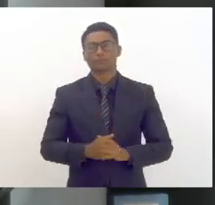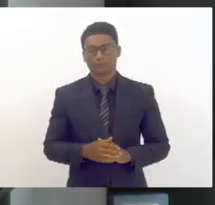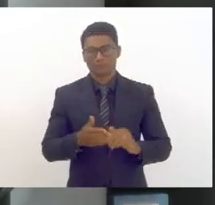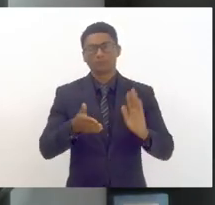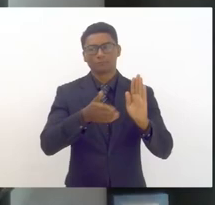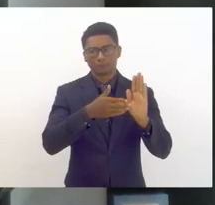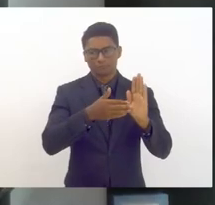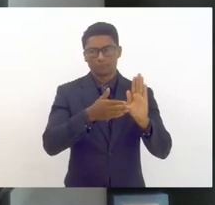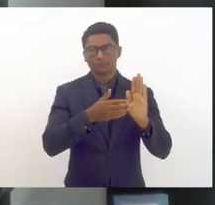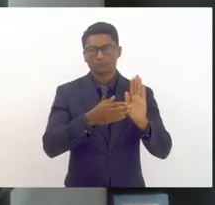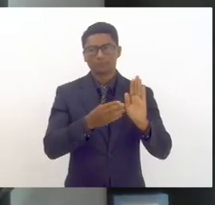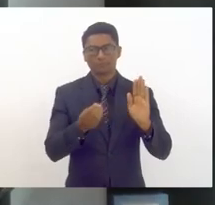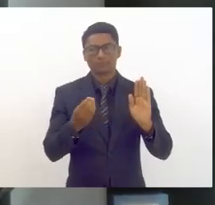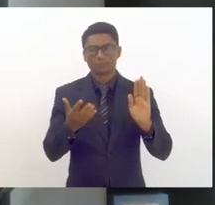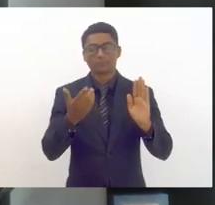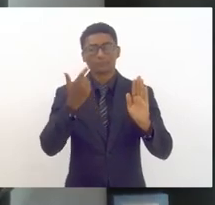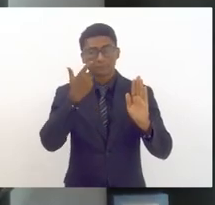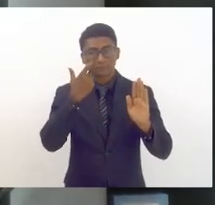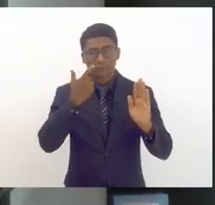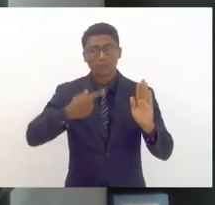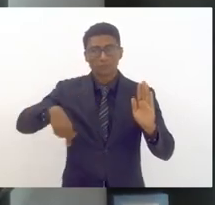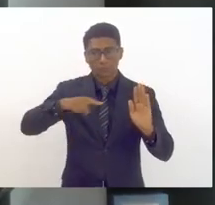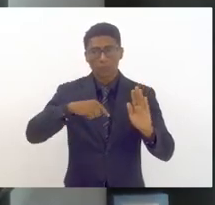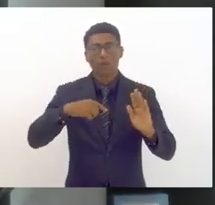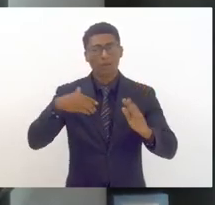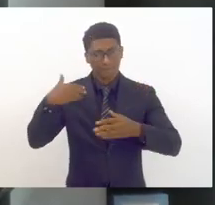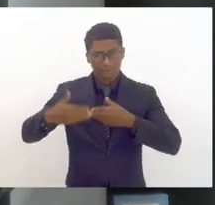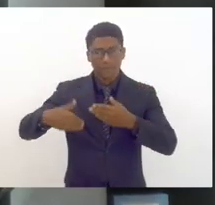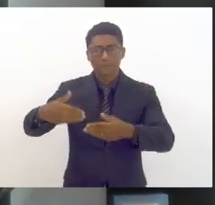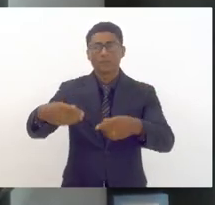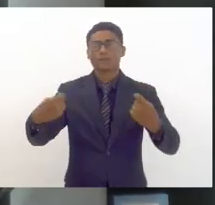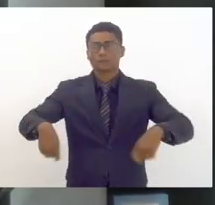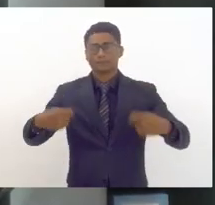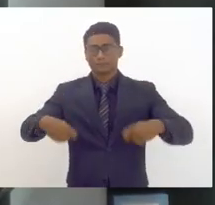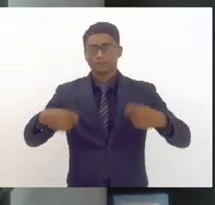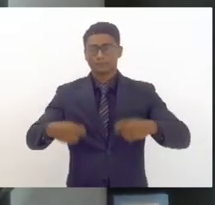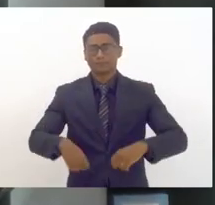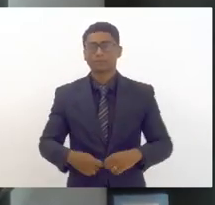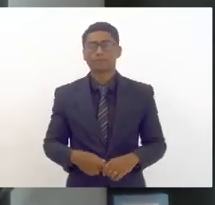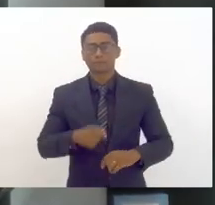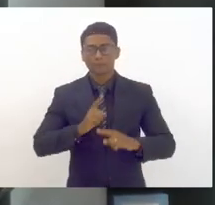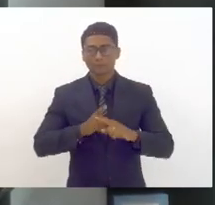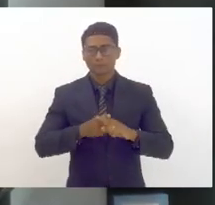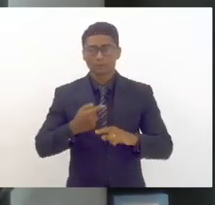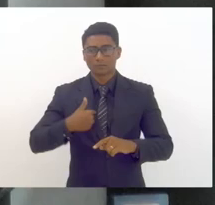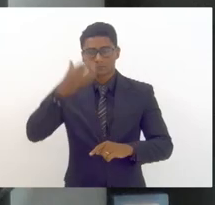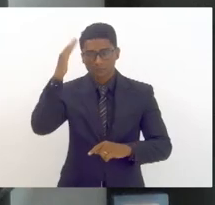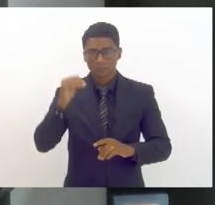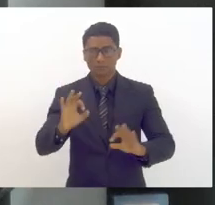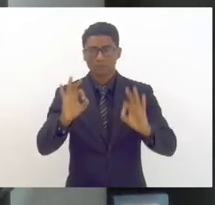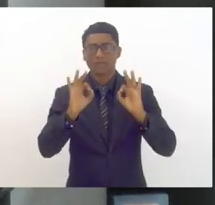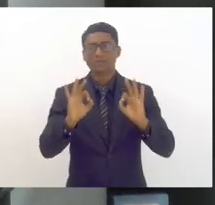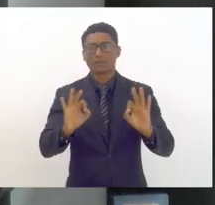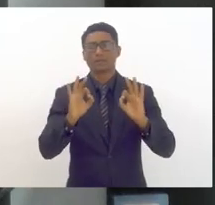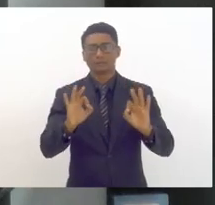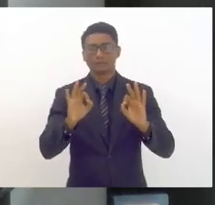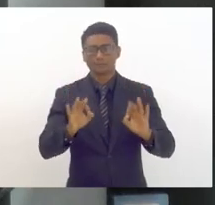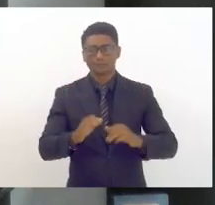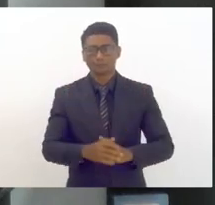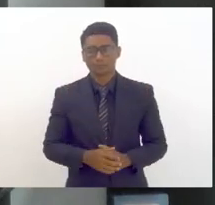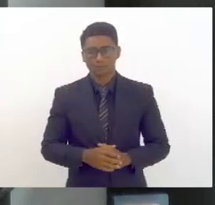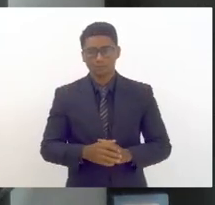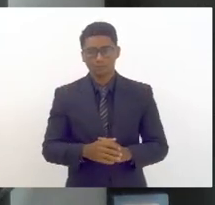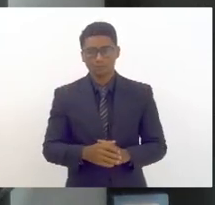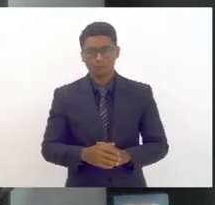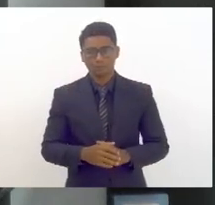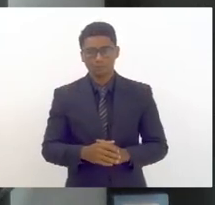gente consegue avançar nessa questão, que eu tenho certeza que, apesar de fato os